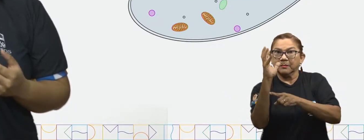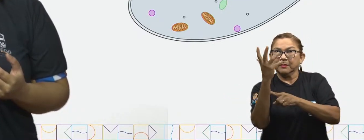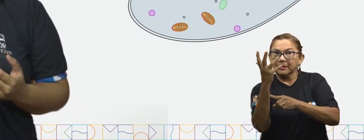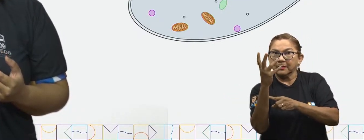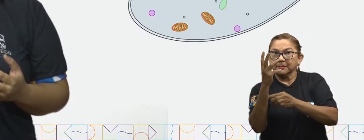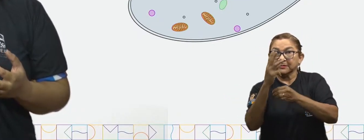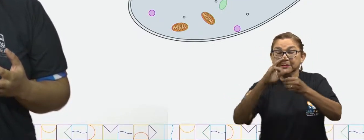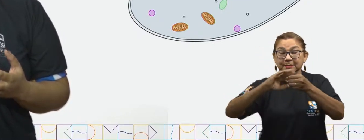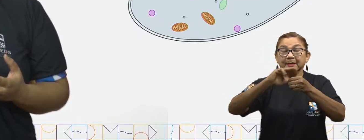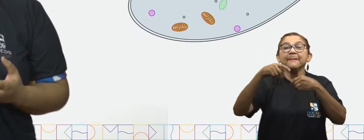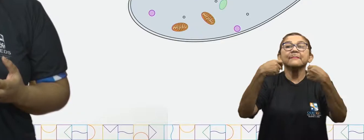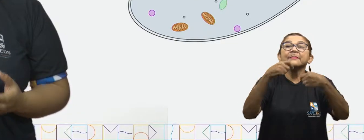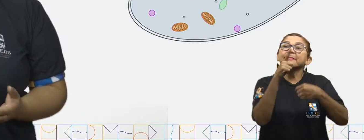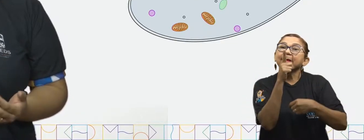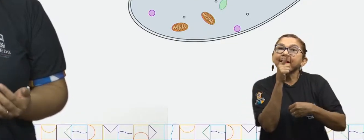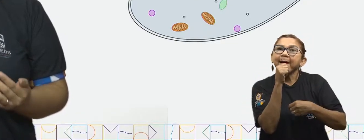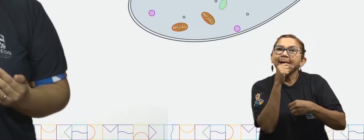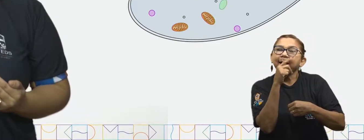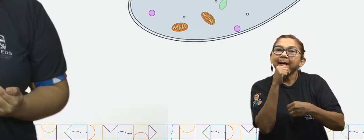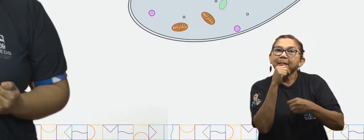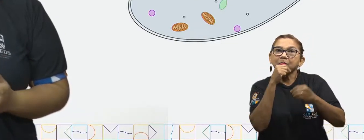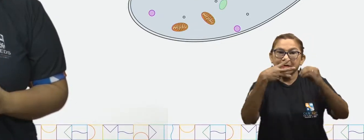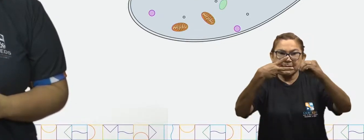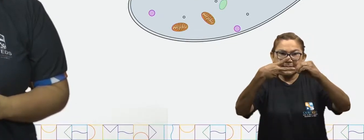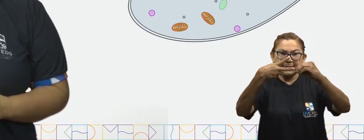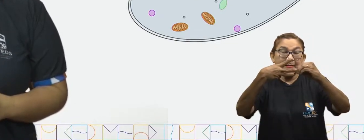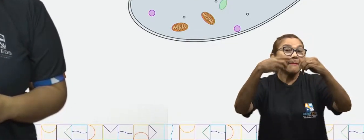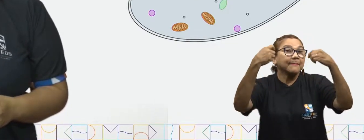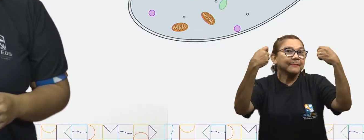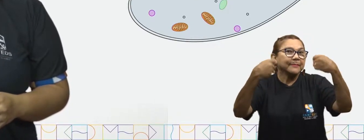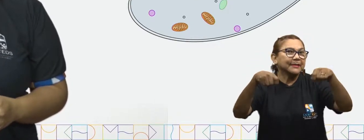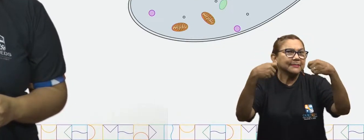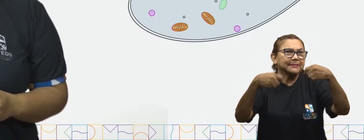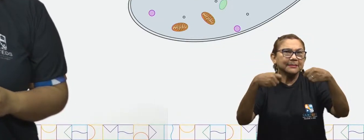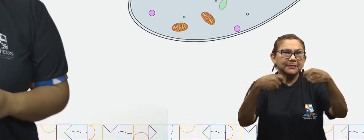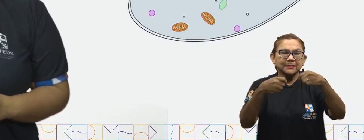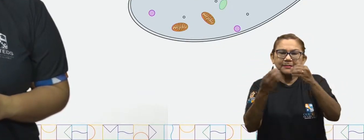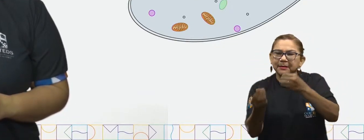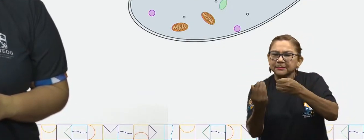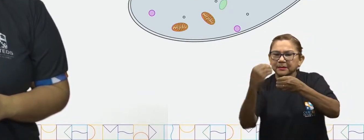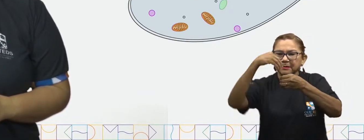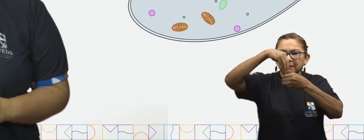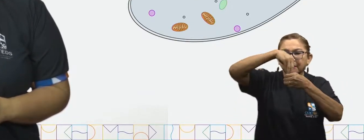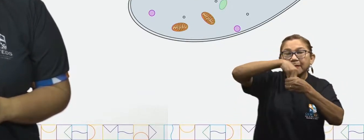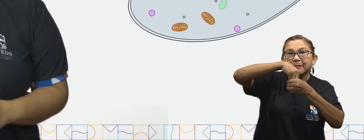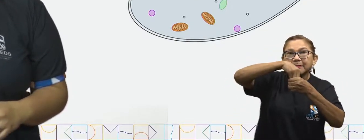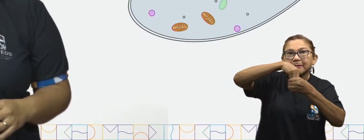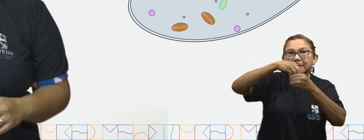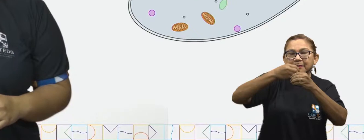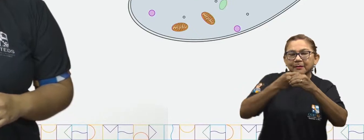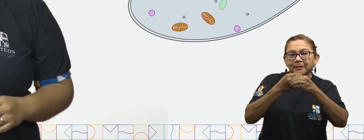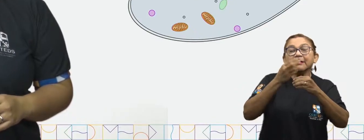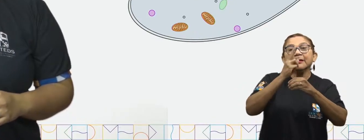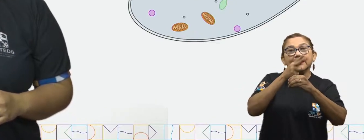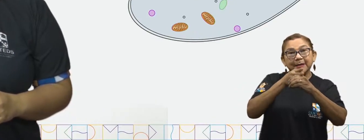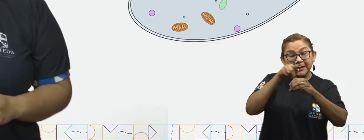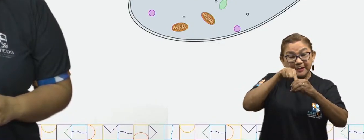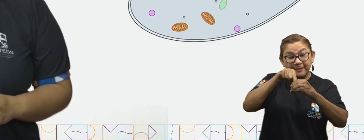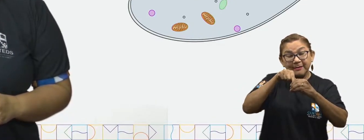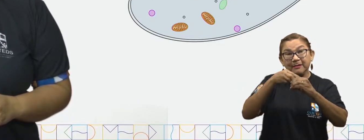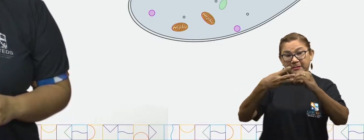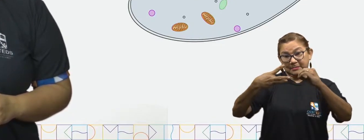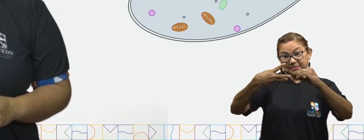precisa de água e nutrientes, que vêm do meio externo e entram pela membrana plasmática. A